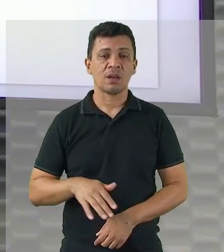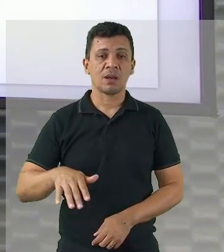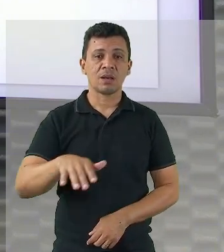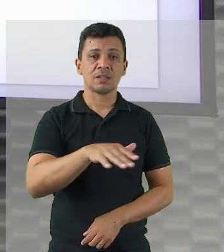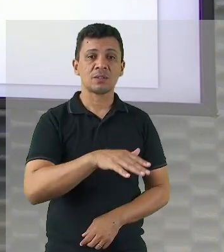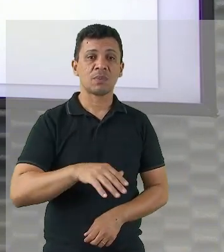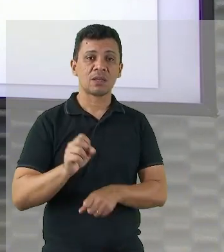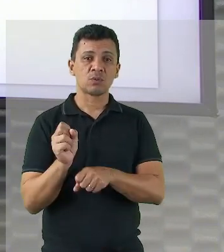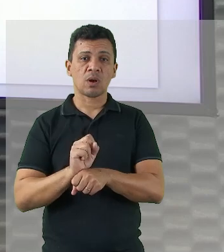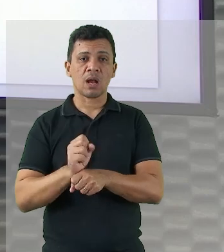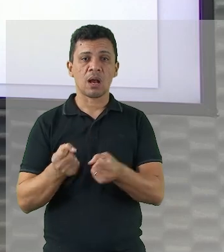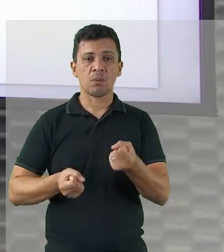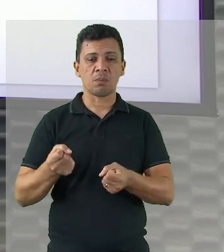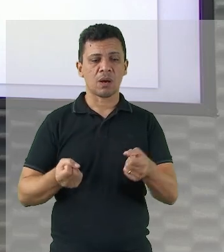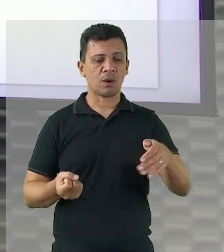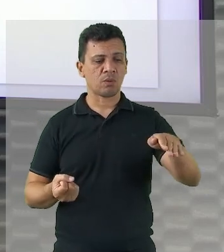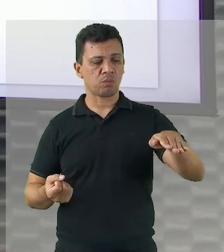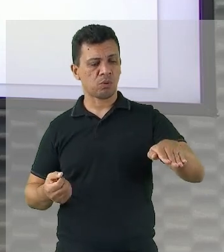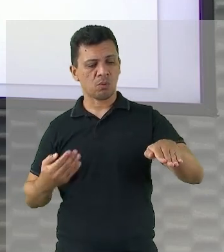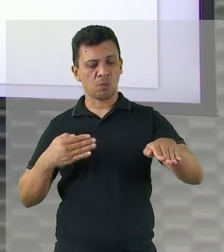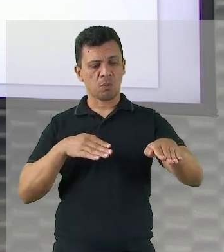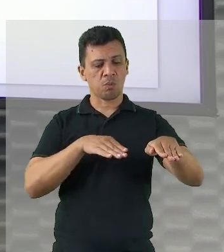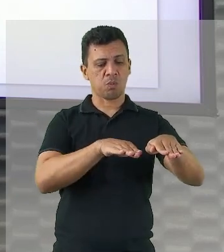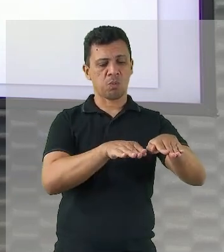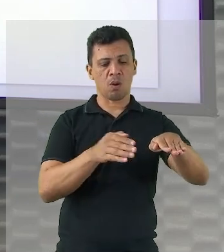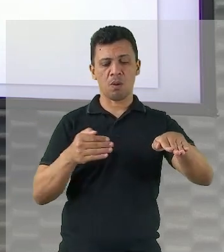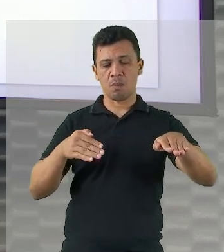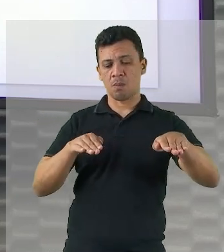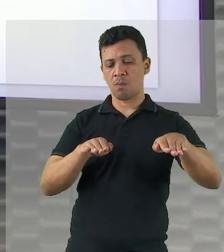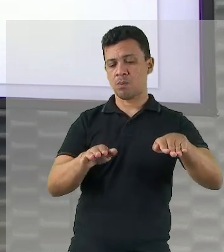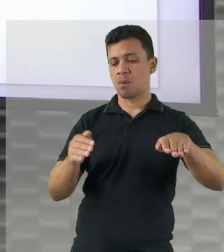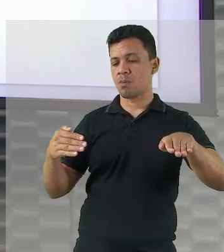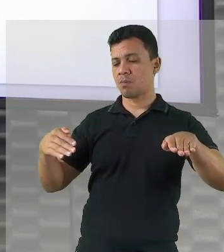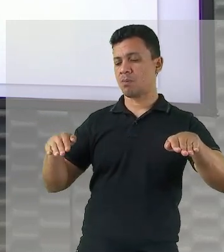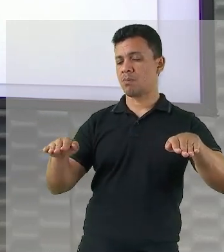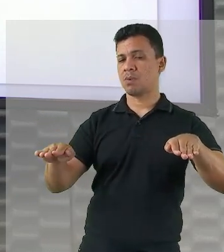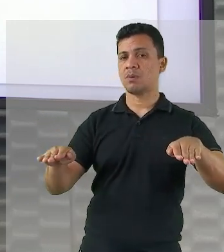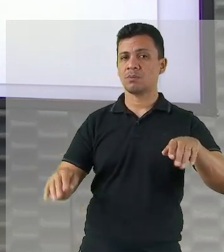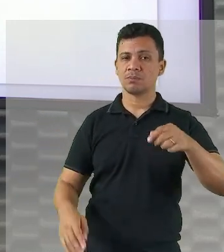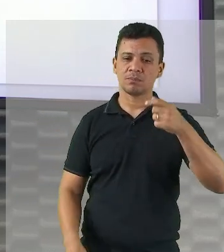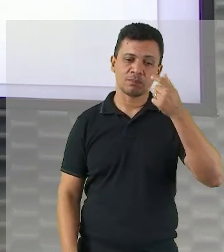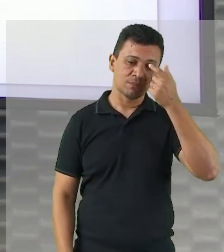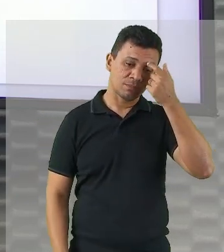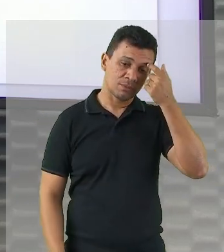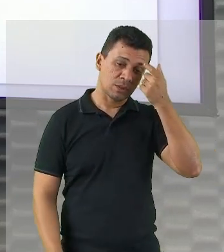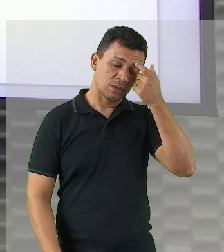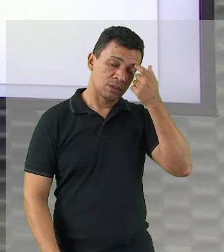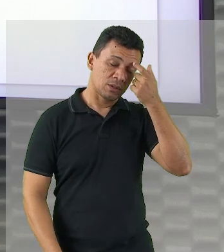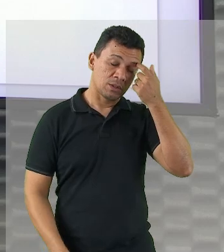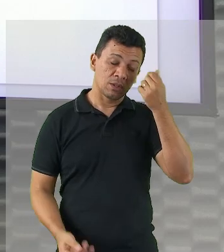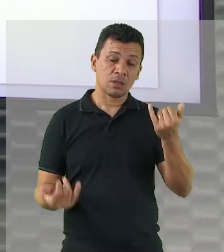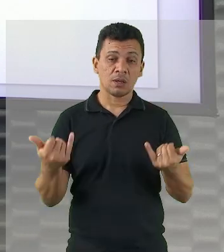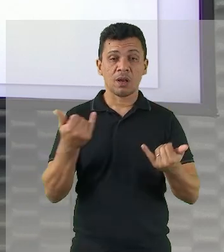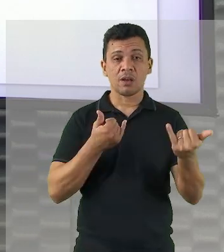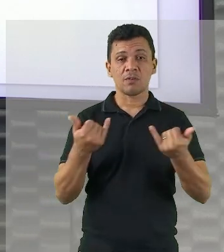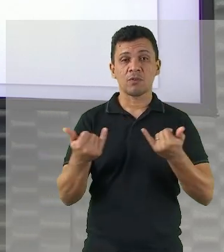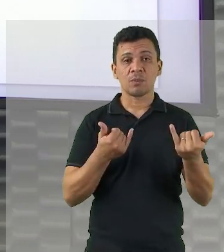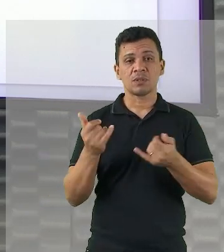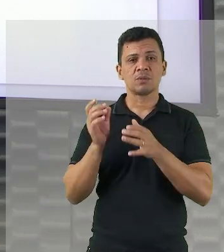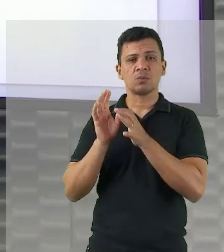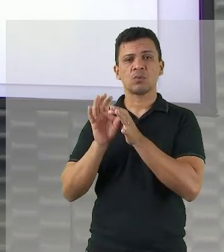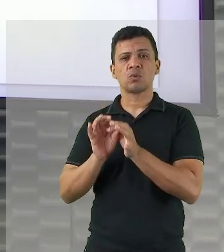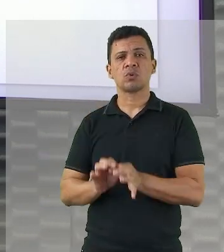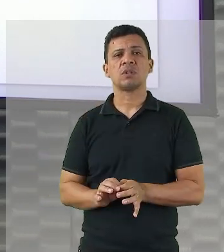se estaciona, ou seja, o estacionamento. Outras informações que a gente pode associar a esse